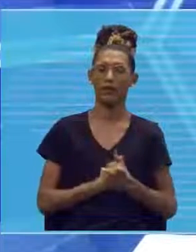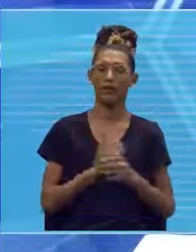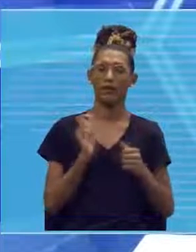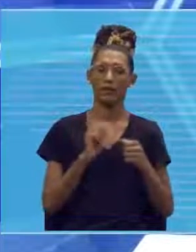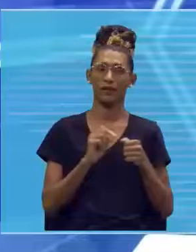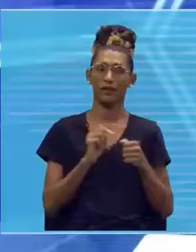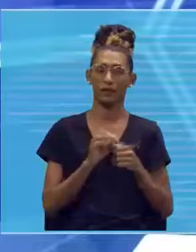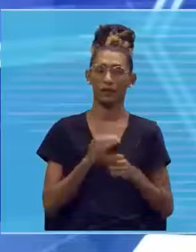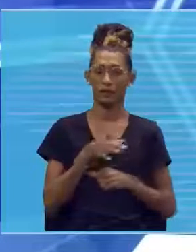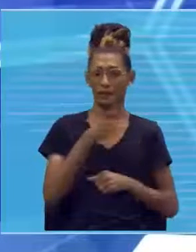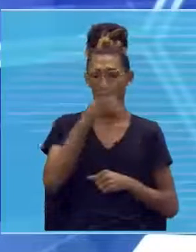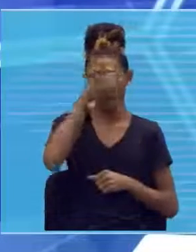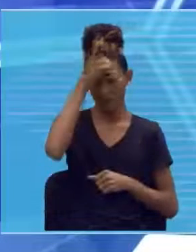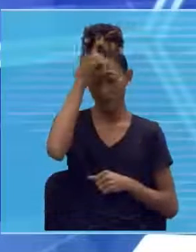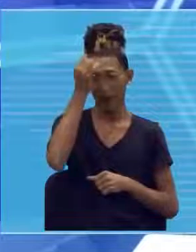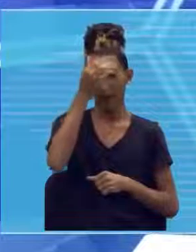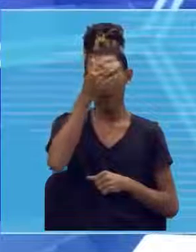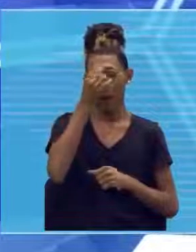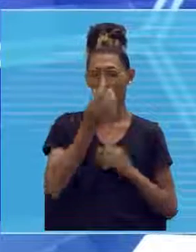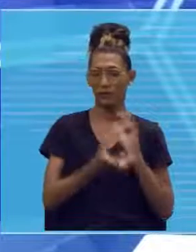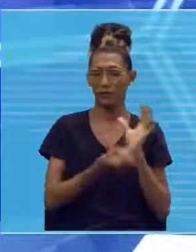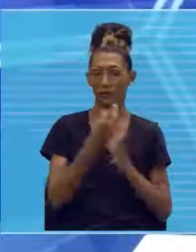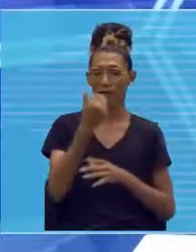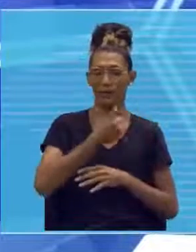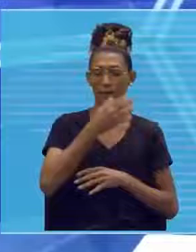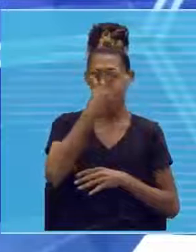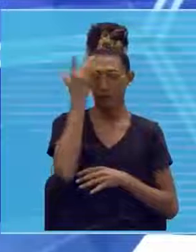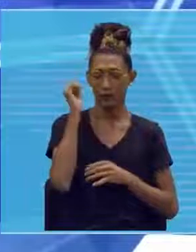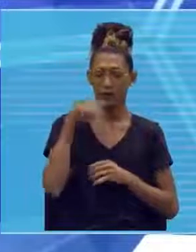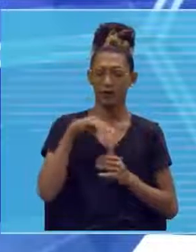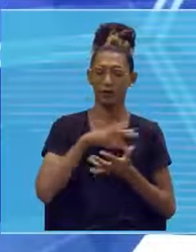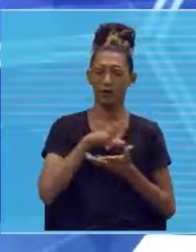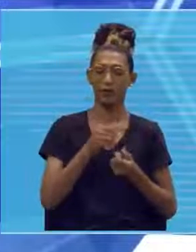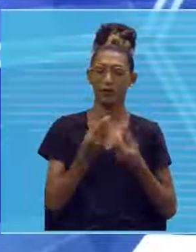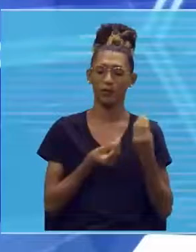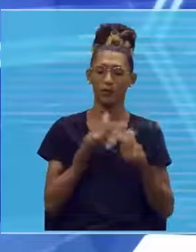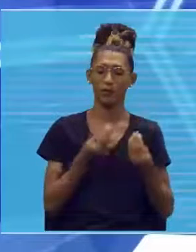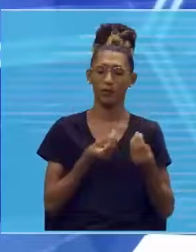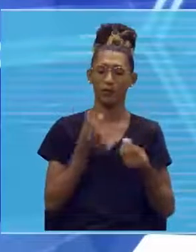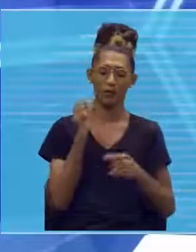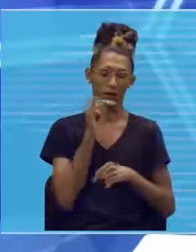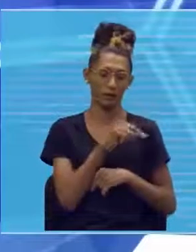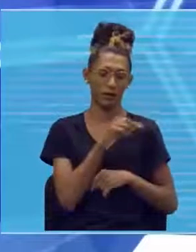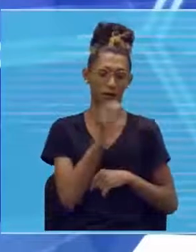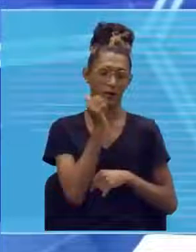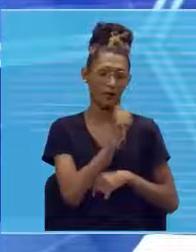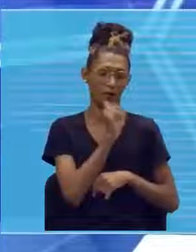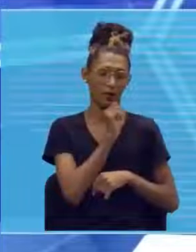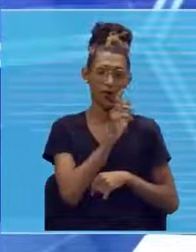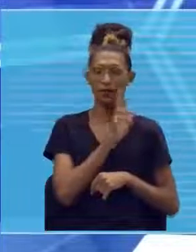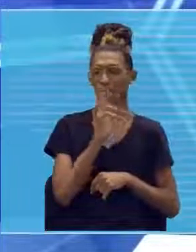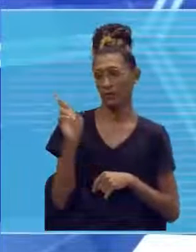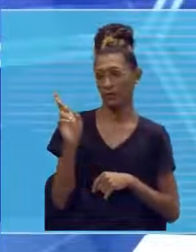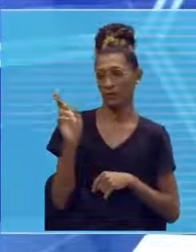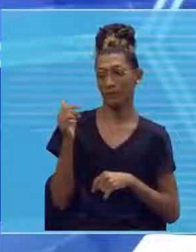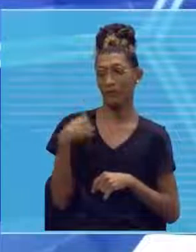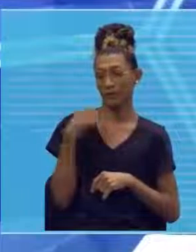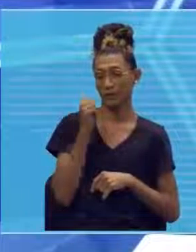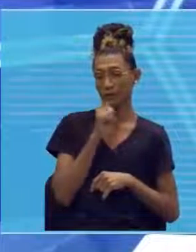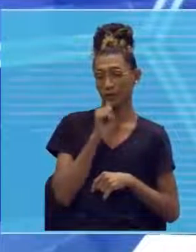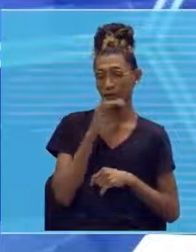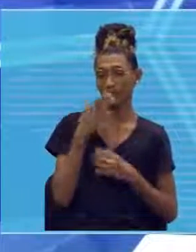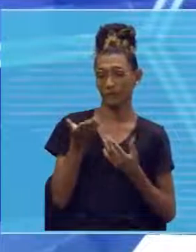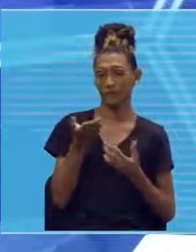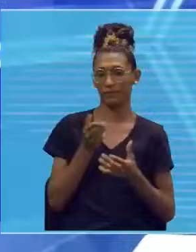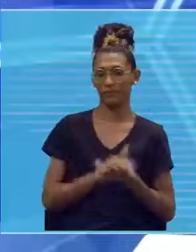criar os primeiros homens na terra beijo princípio eu sou ser feminino respondeu a irmã é